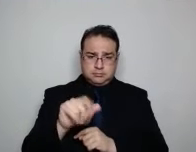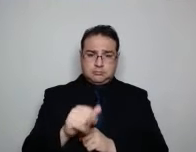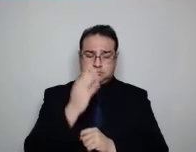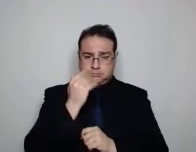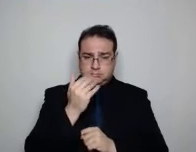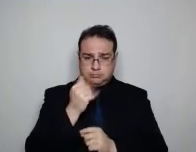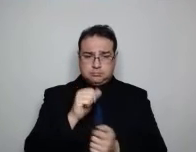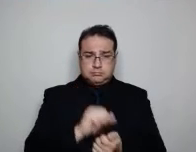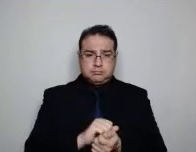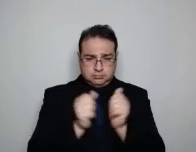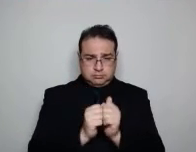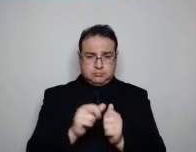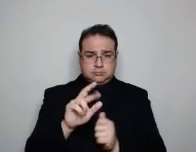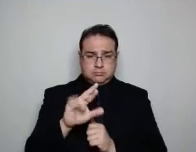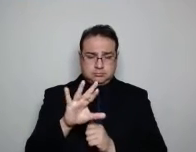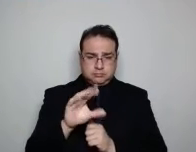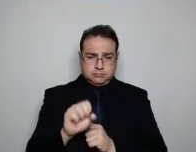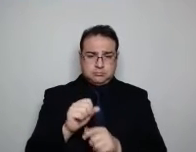invertidos,